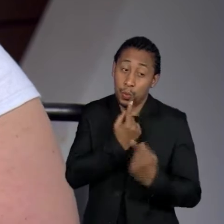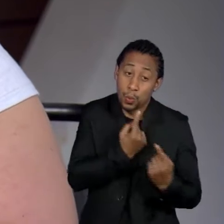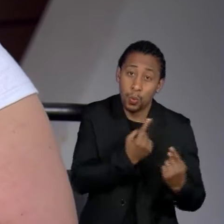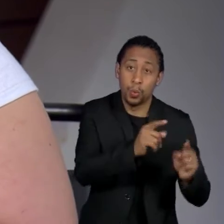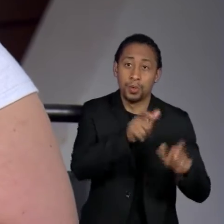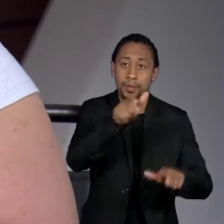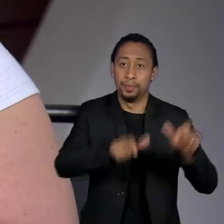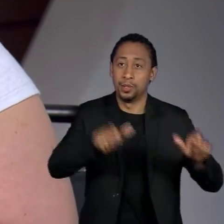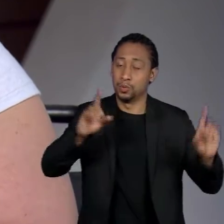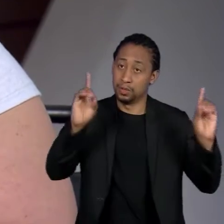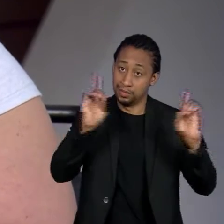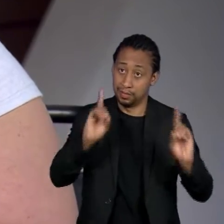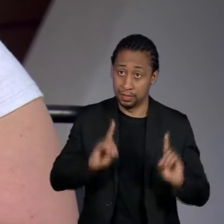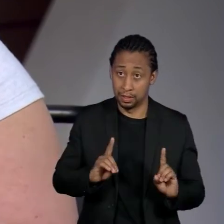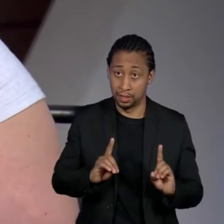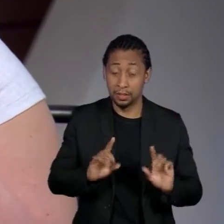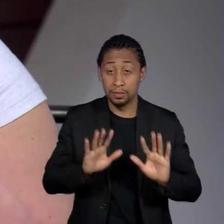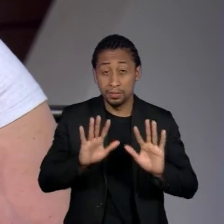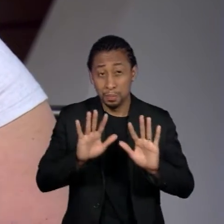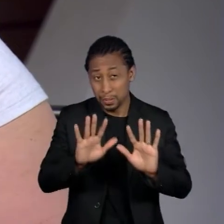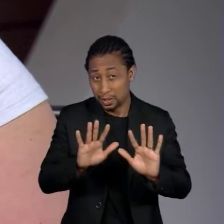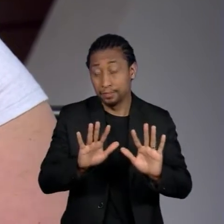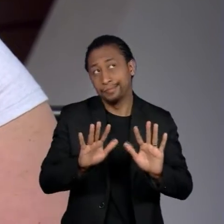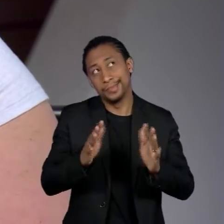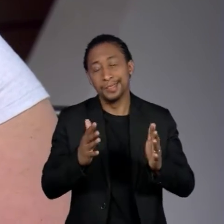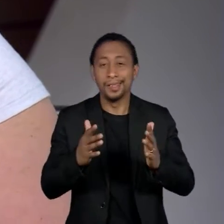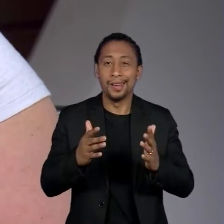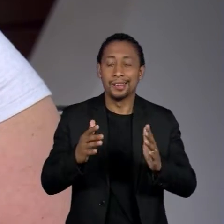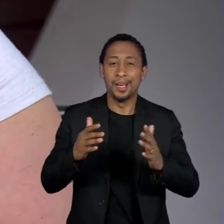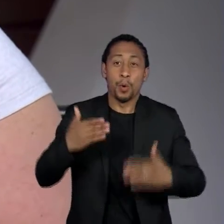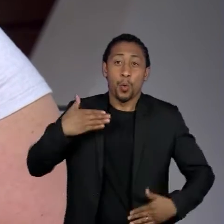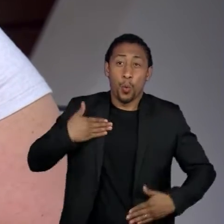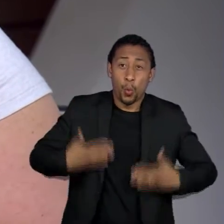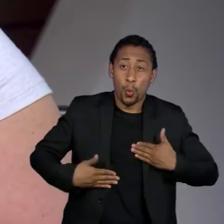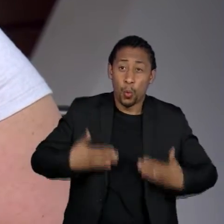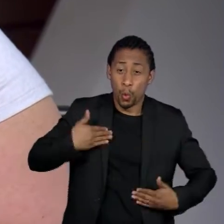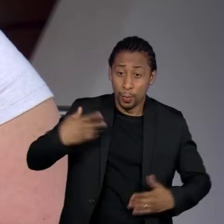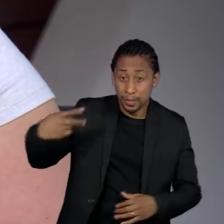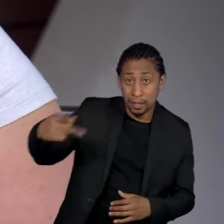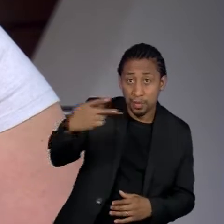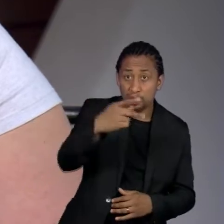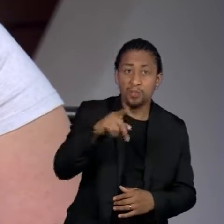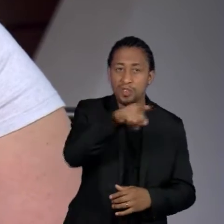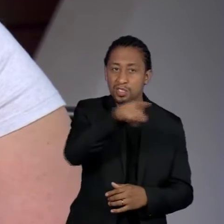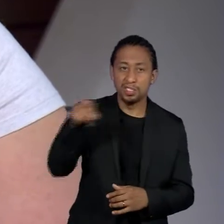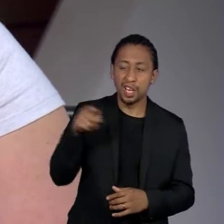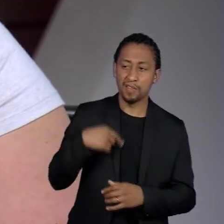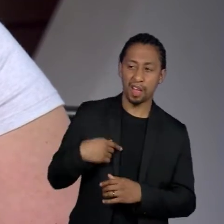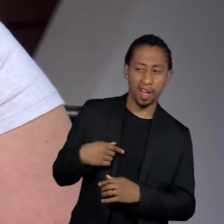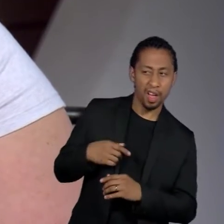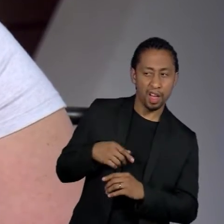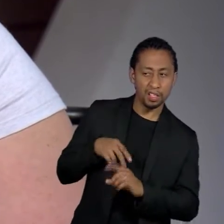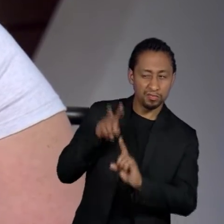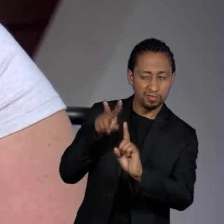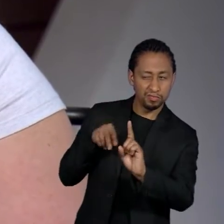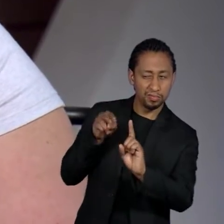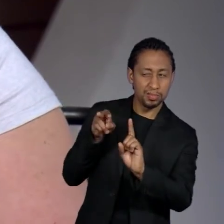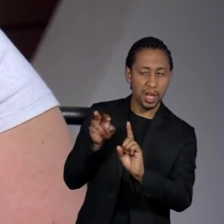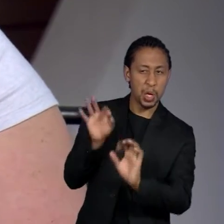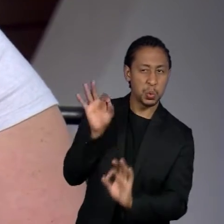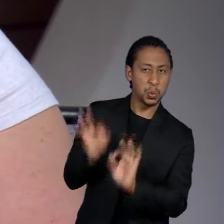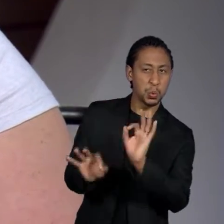ampla é quando você faz a subjugação de corpos, que é você dizer que corpos de pessoas